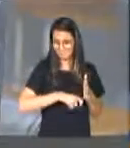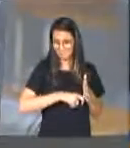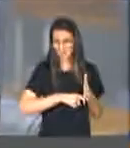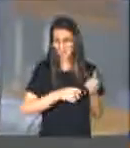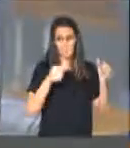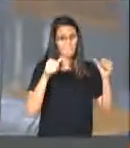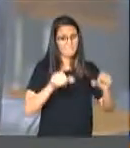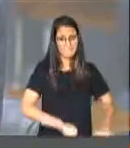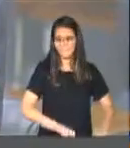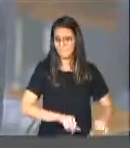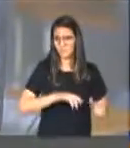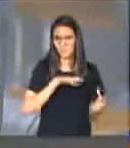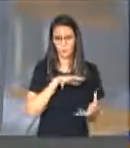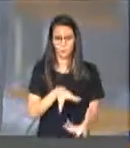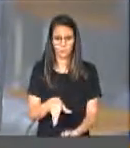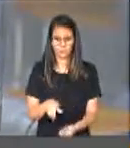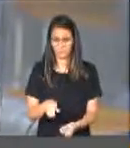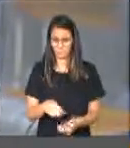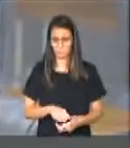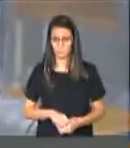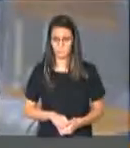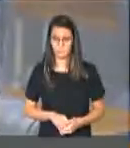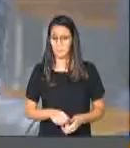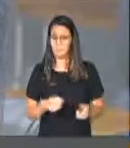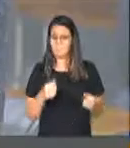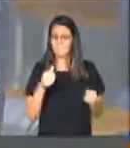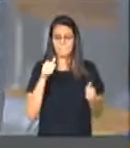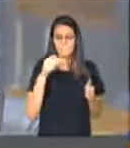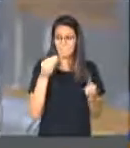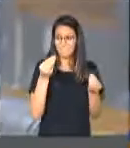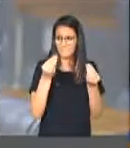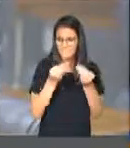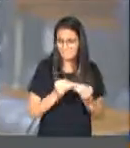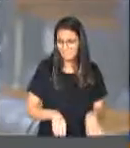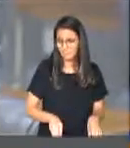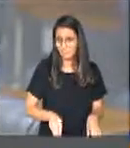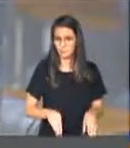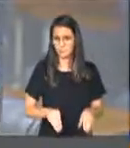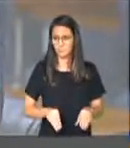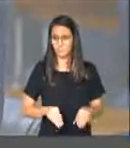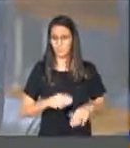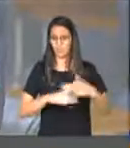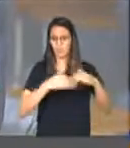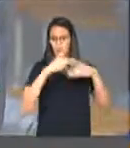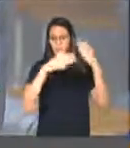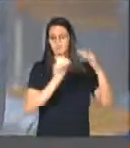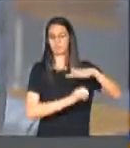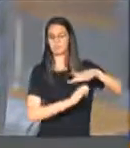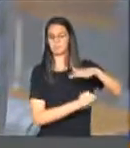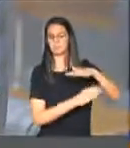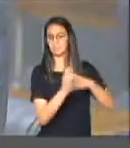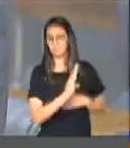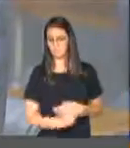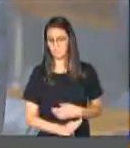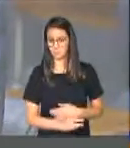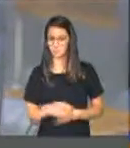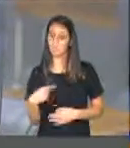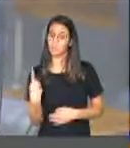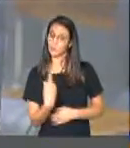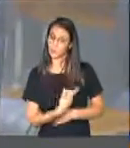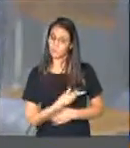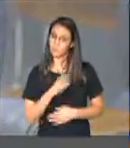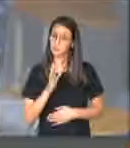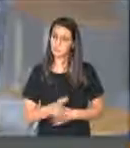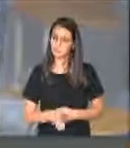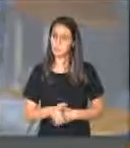realmente o pior do mundo, né? O que mais prejudica o crescimento das nossas empresas. Portanto, nós que já fizemos a